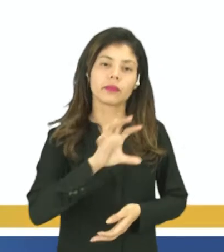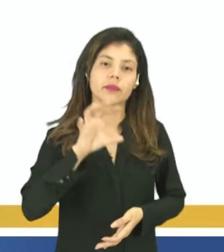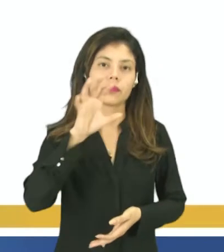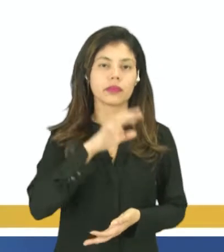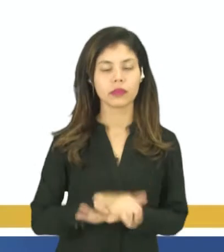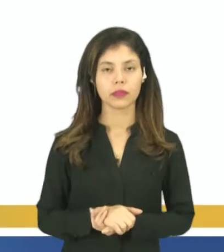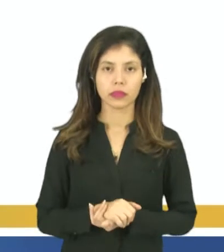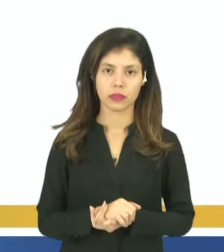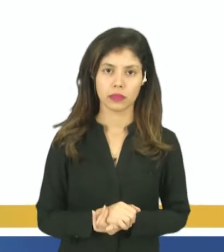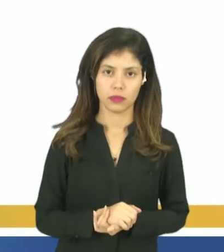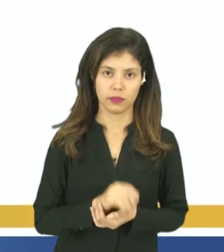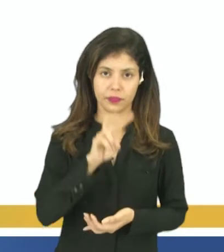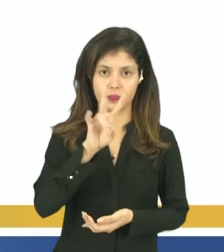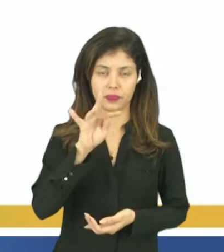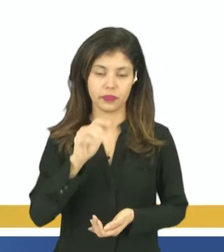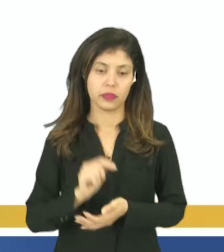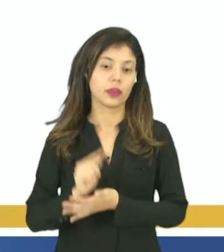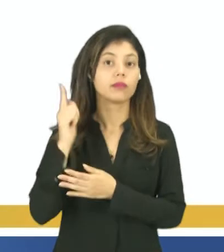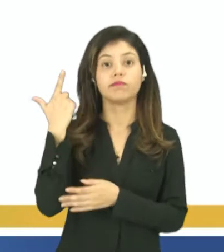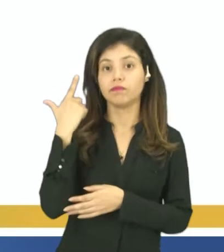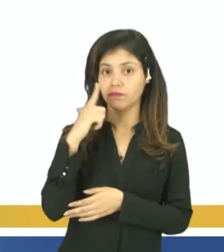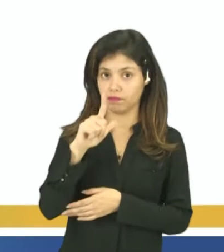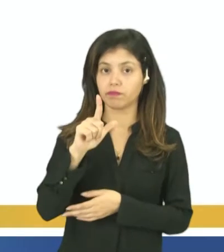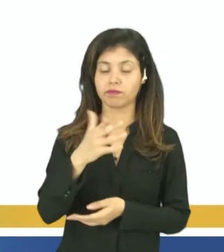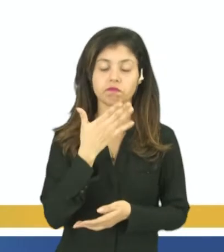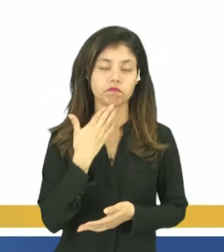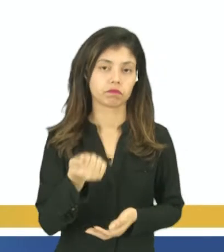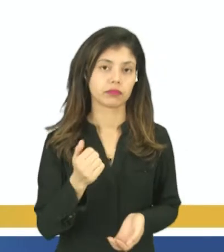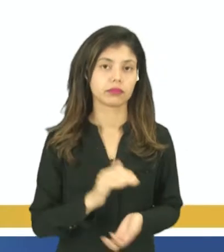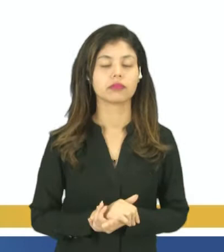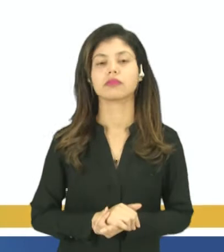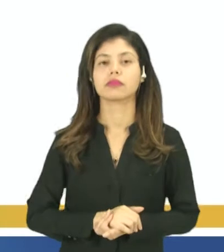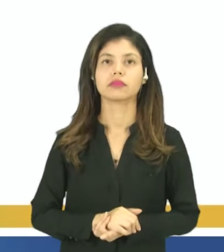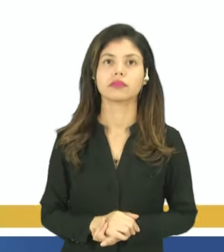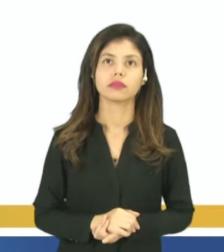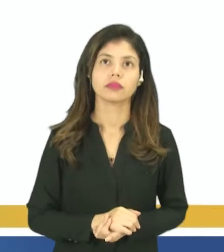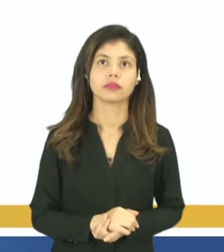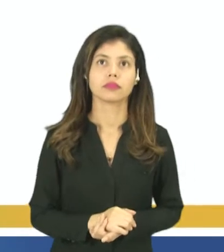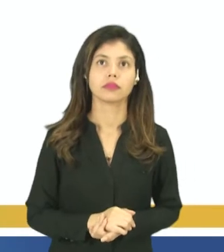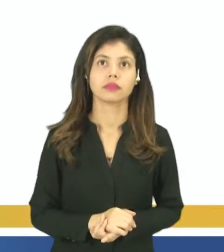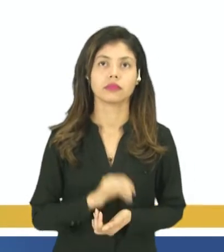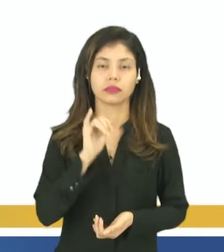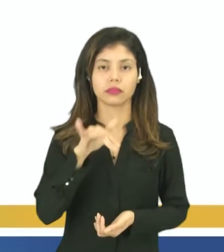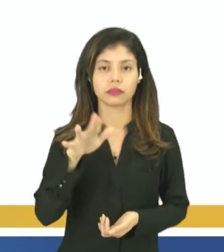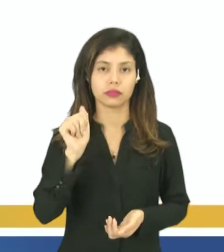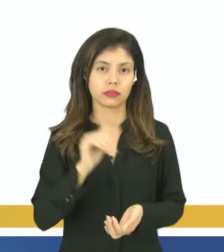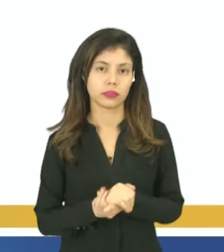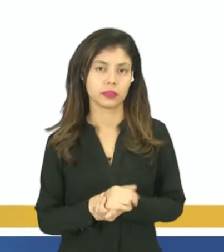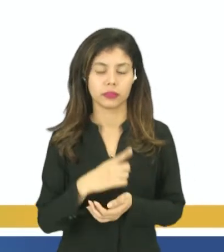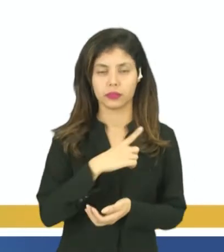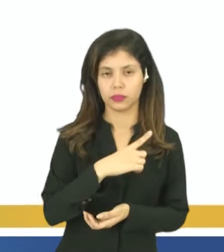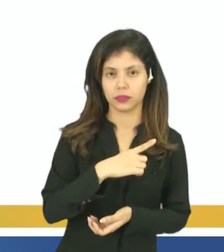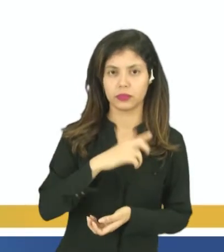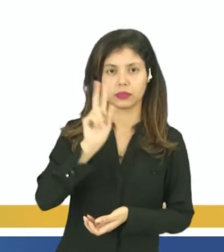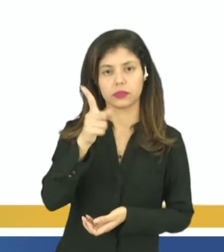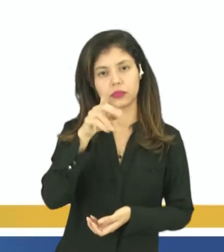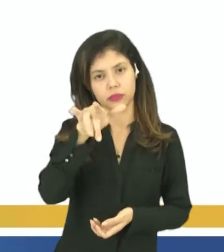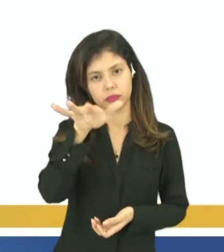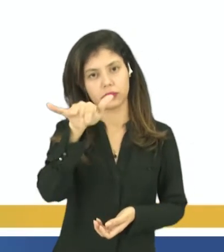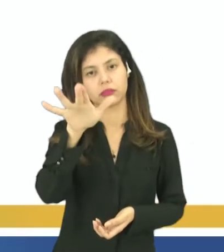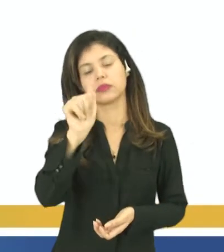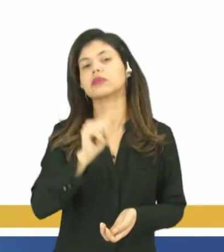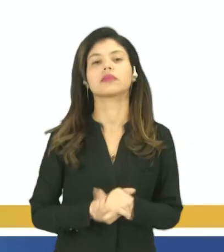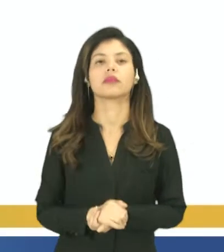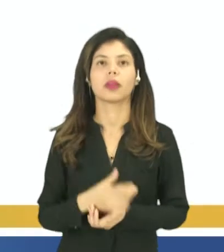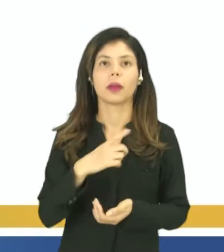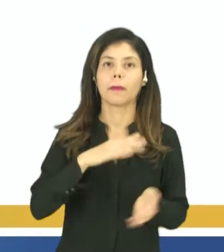uma vitória na Corte Internacional de Justiça, CIJ, sediada em Haia, na Holanda, que concedeu ao Peru a parte do